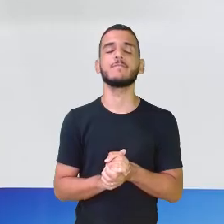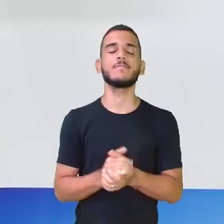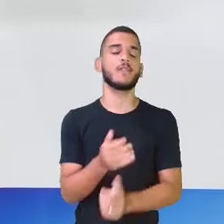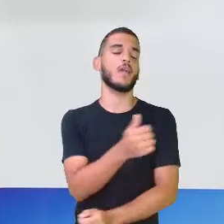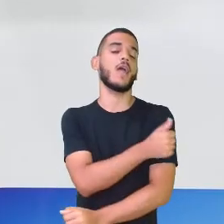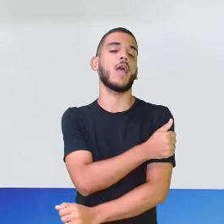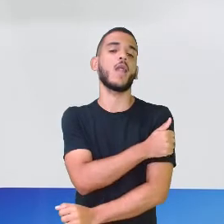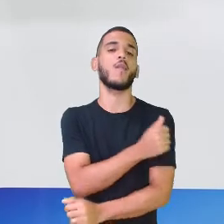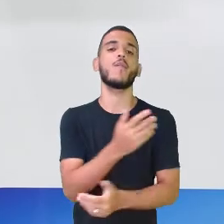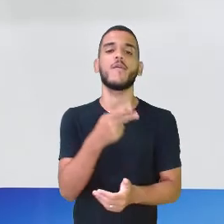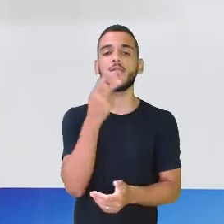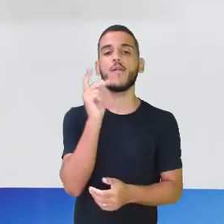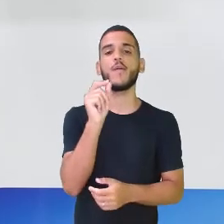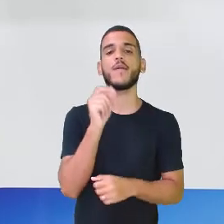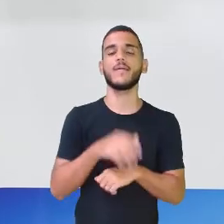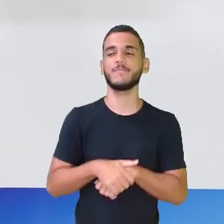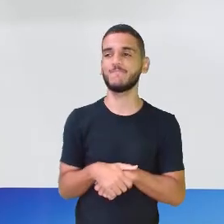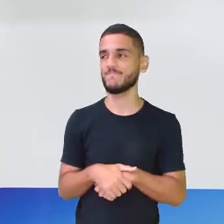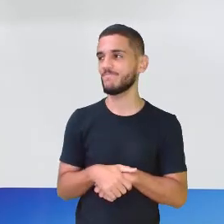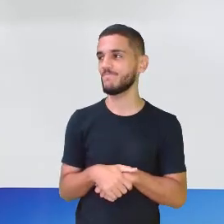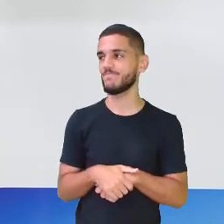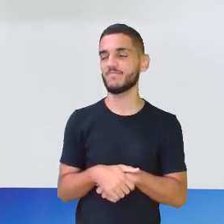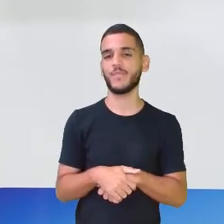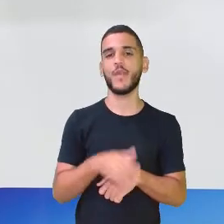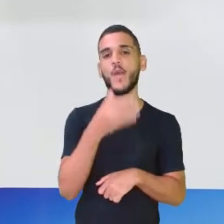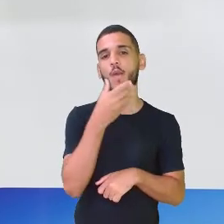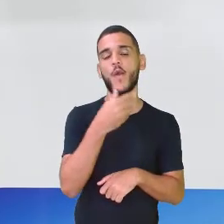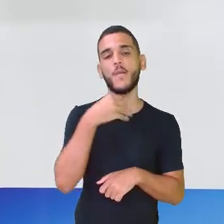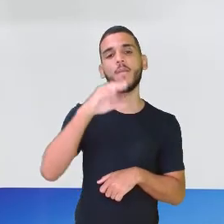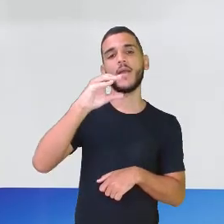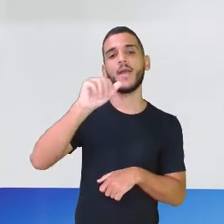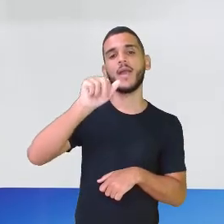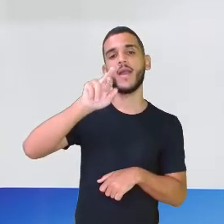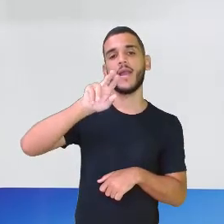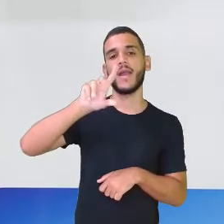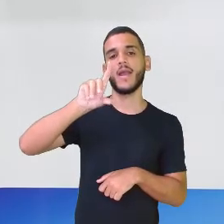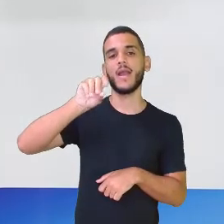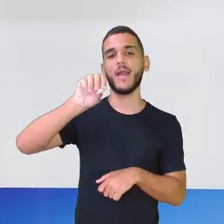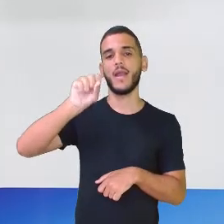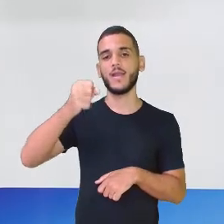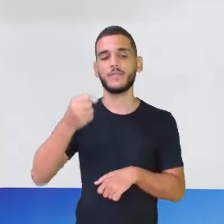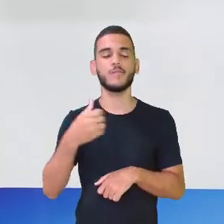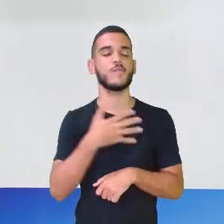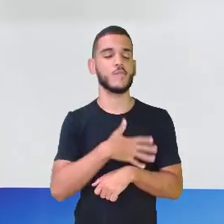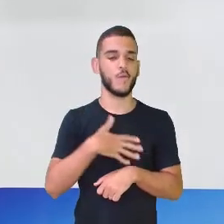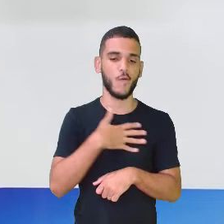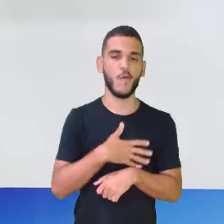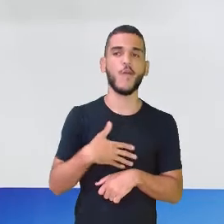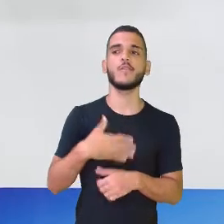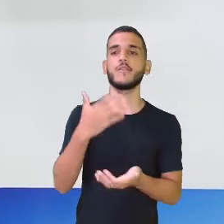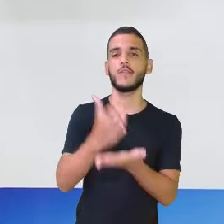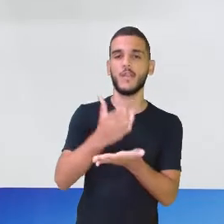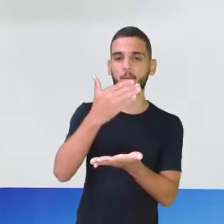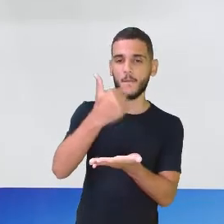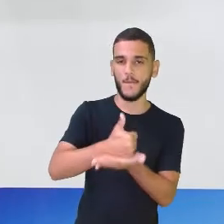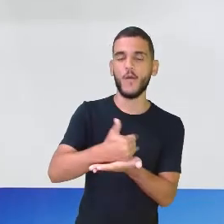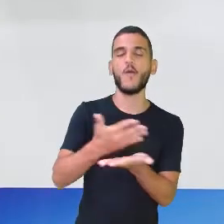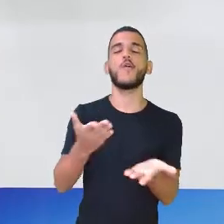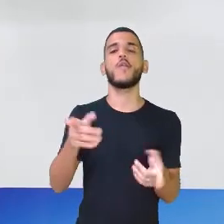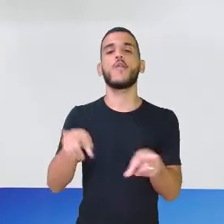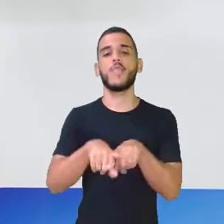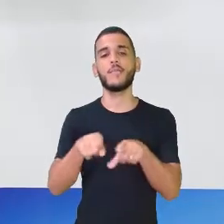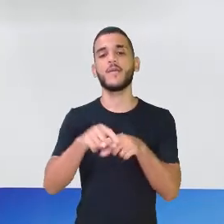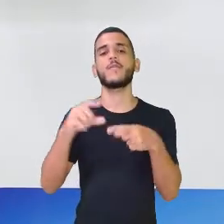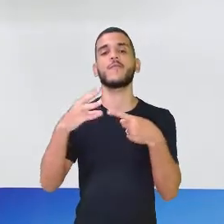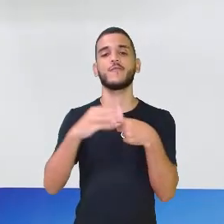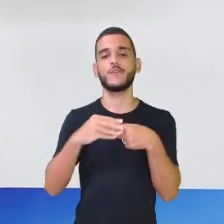dúvida? Carlos, como sempre, respondendo, e ele está com a gente, hein? Ele disse que gosta de bolo, coxinha Boa. E carne. É dos